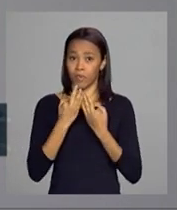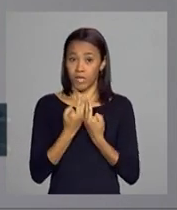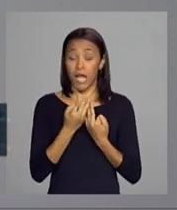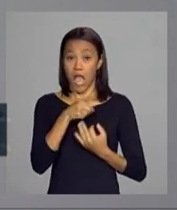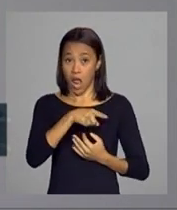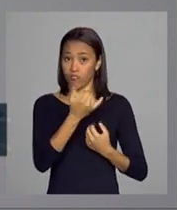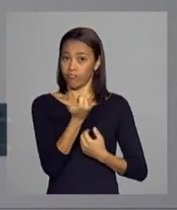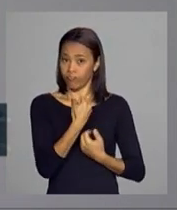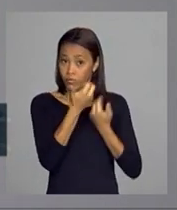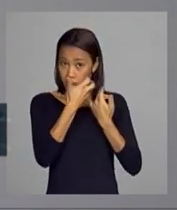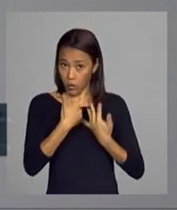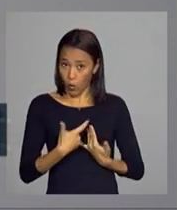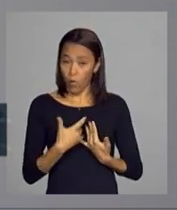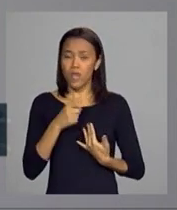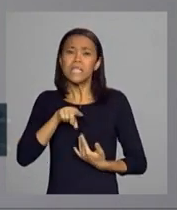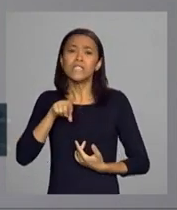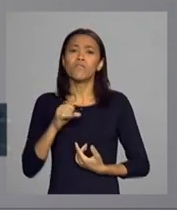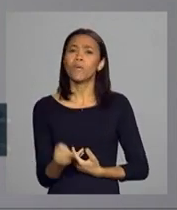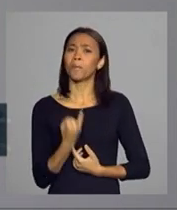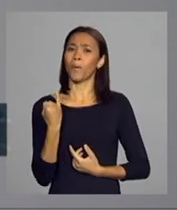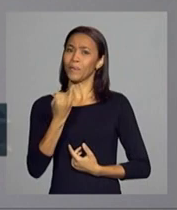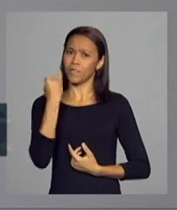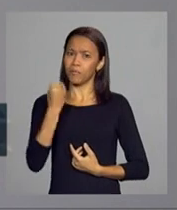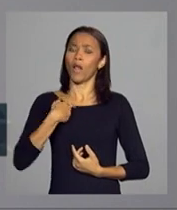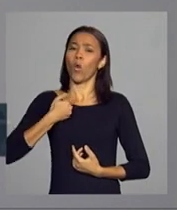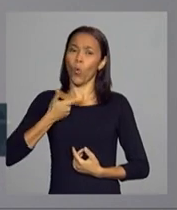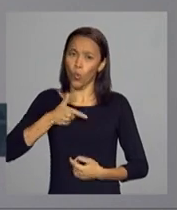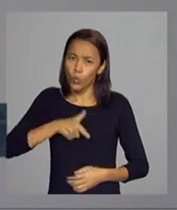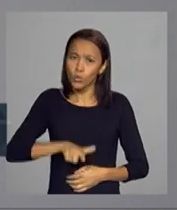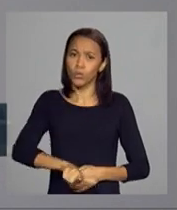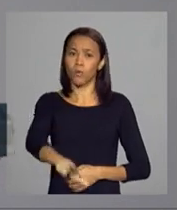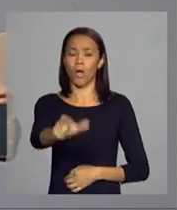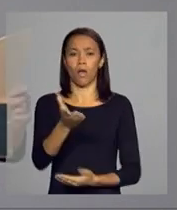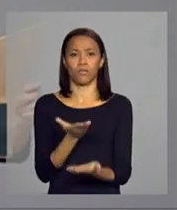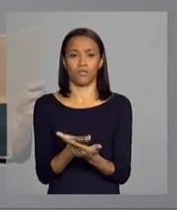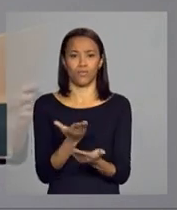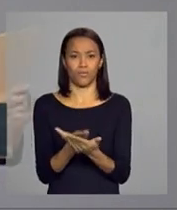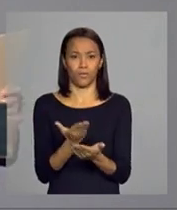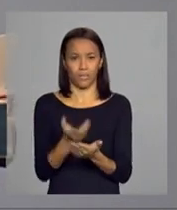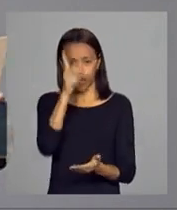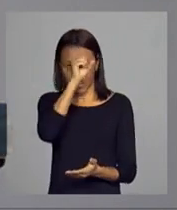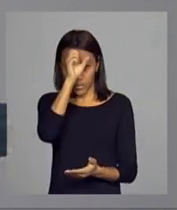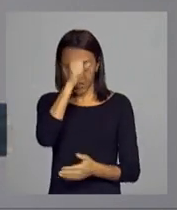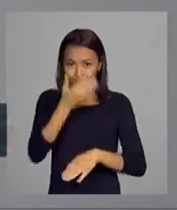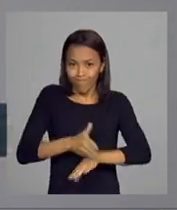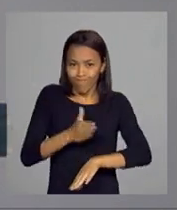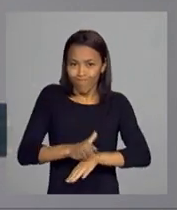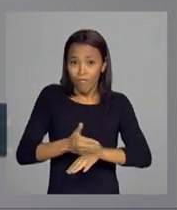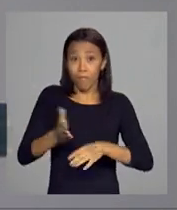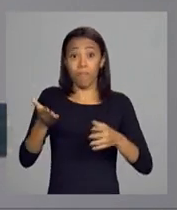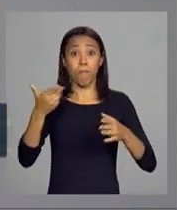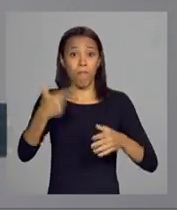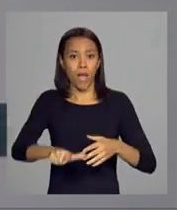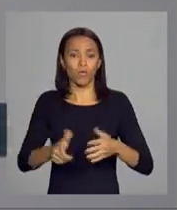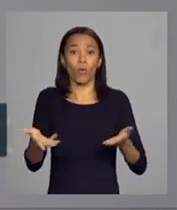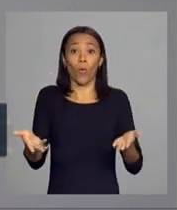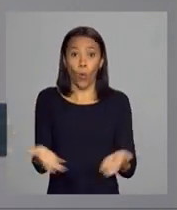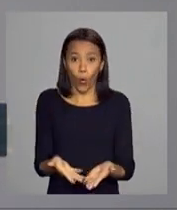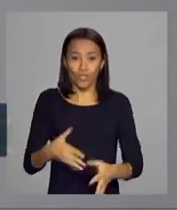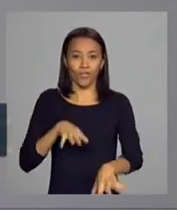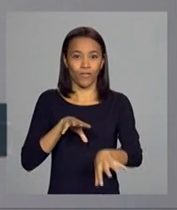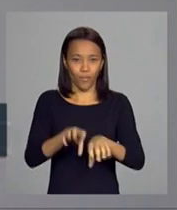diz, isso foi importante para que ela seguisse estudando e se capacitando. hoje forma-se